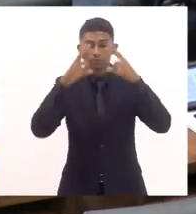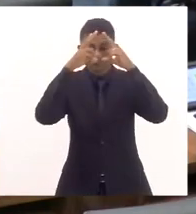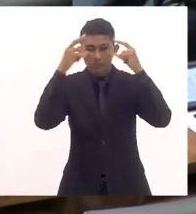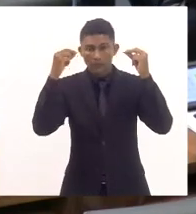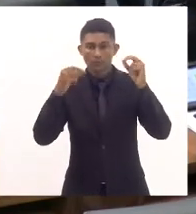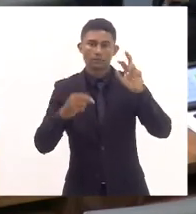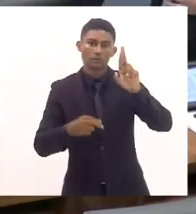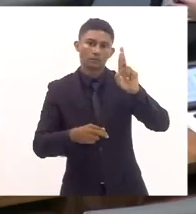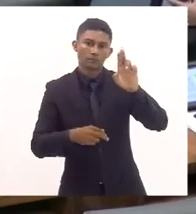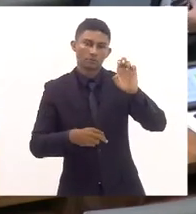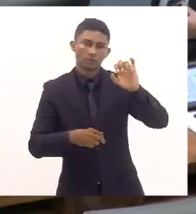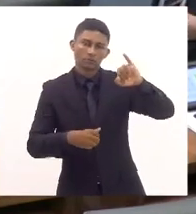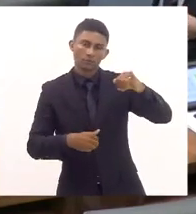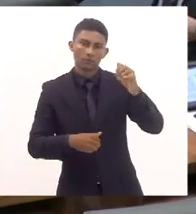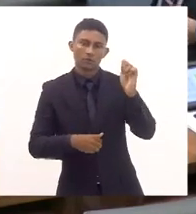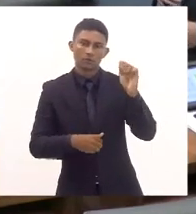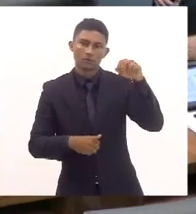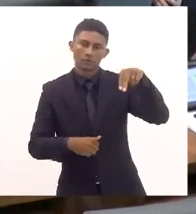Rejane